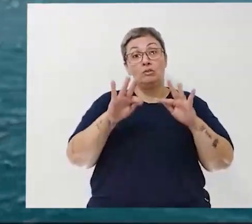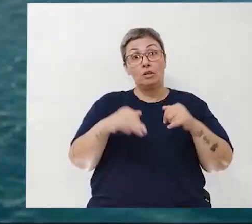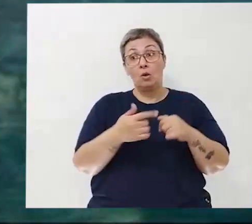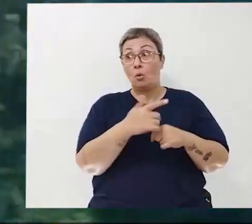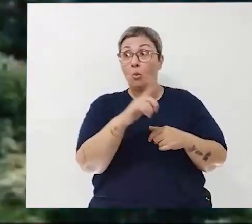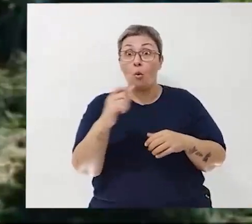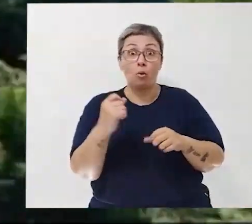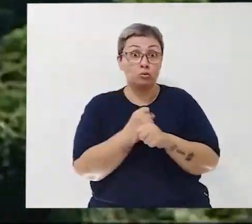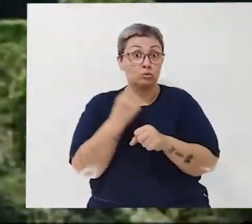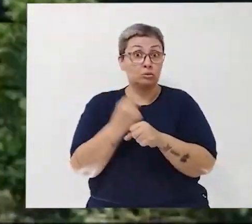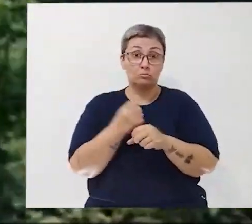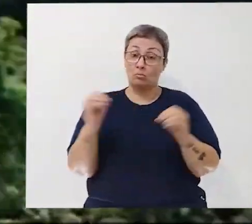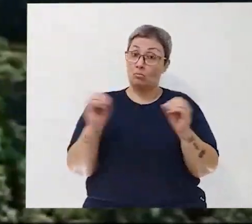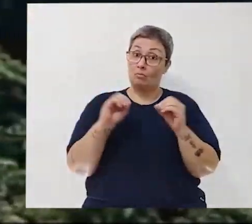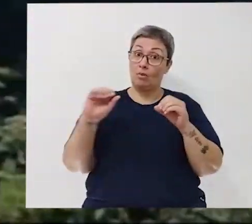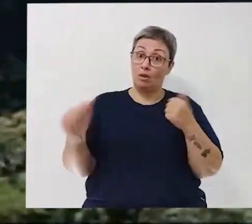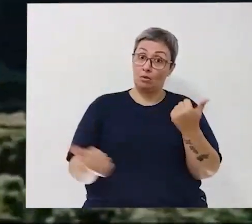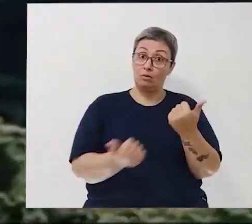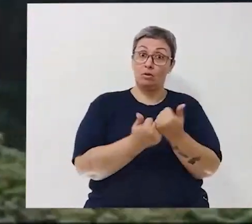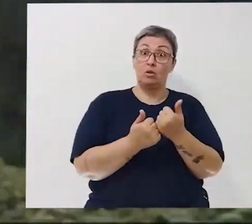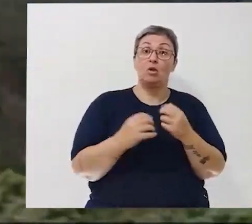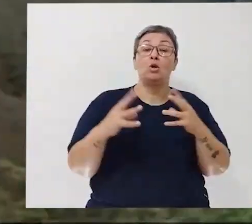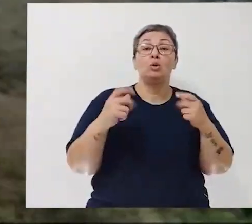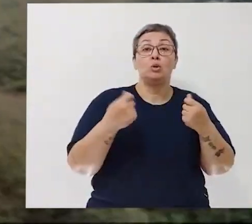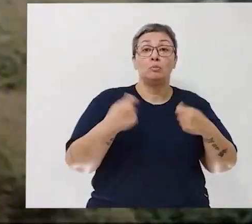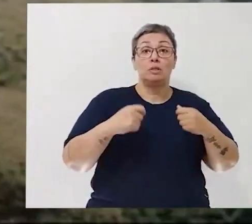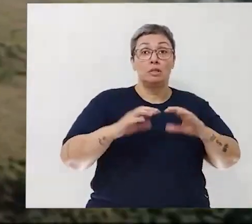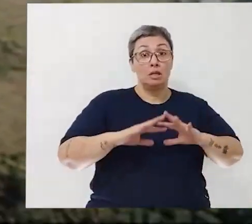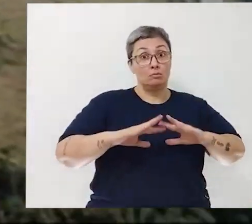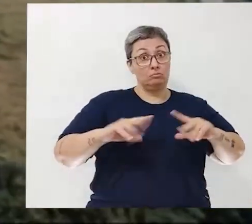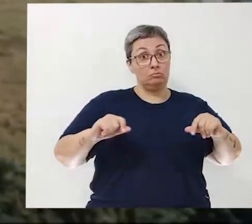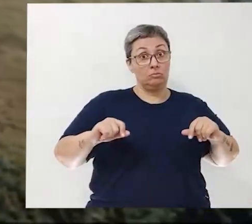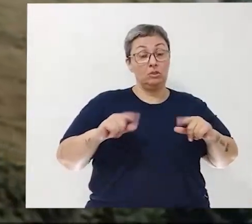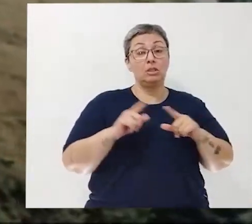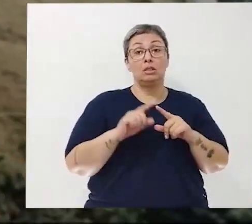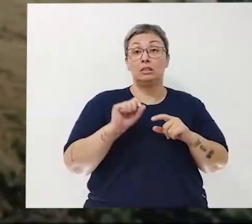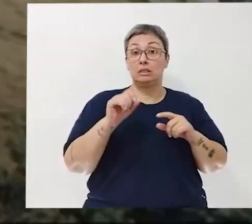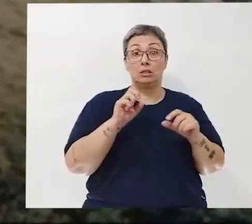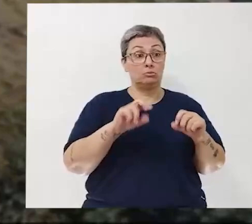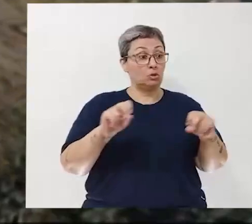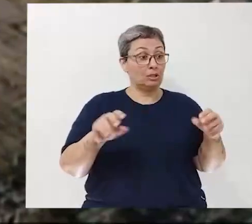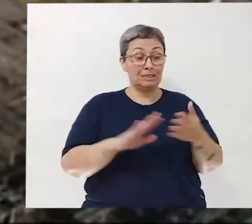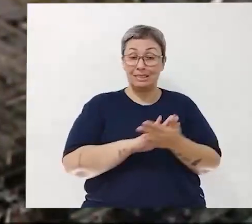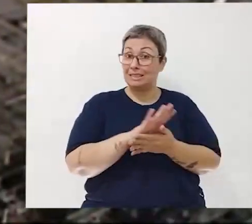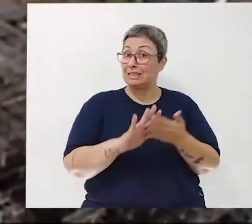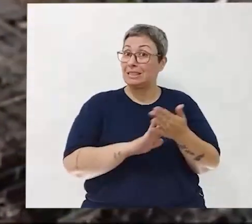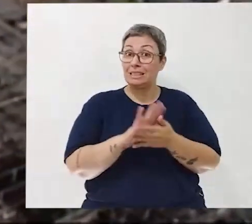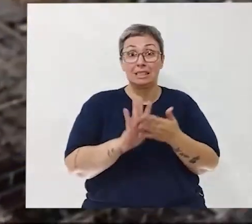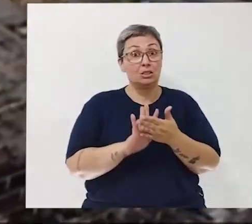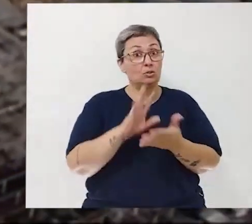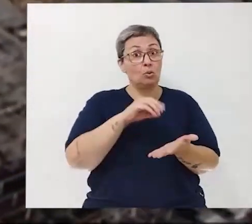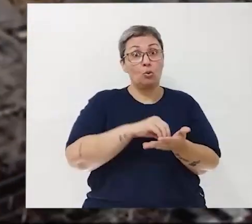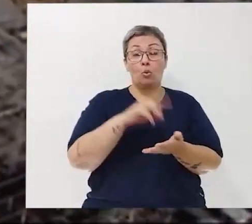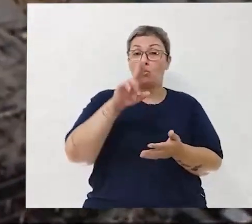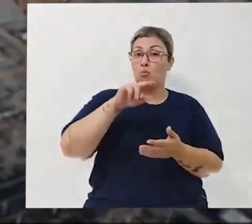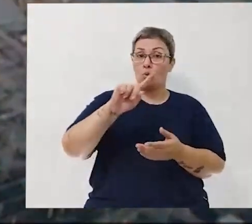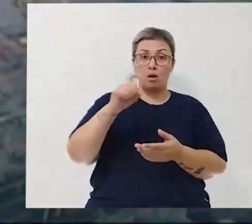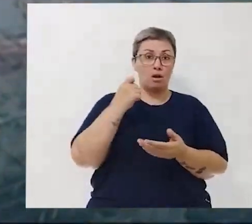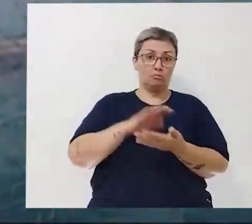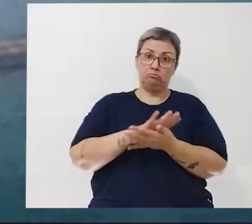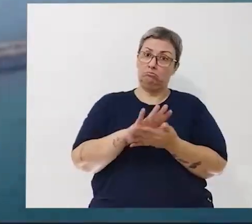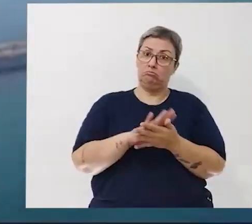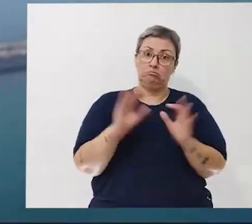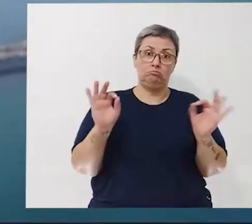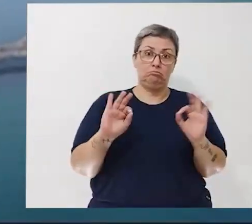outra usina for construída no lugar, tudo por aqui tem que ficar como antes, sem contaminação, como se a central nuclear nunca